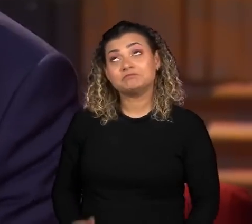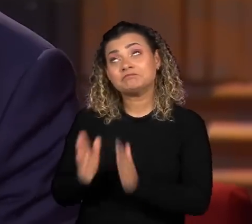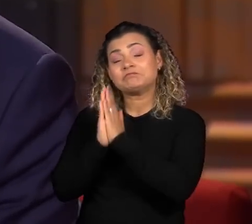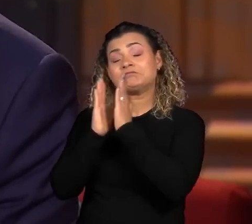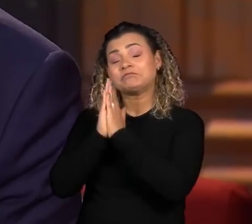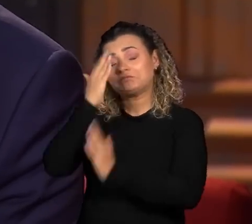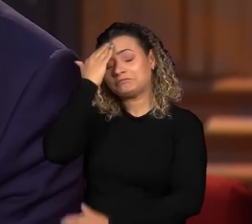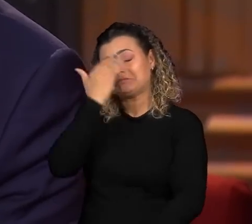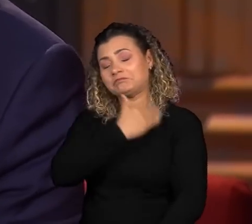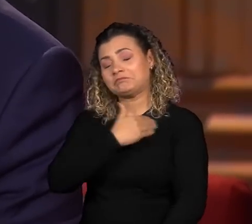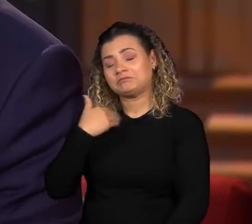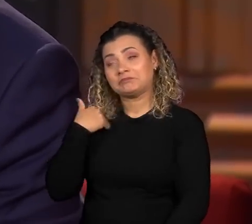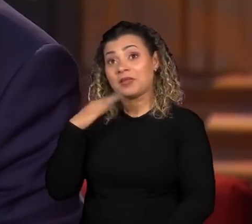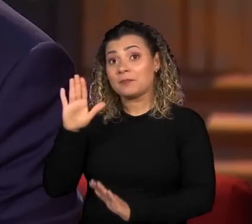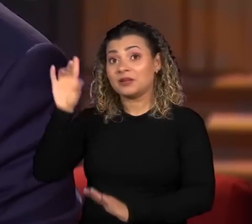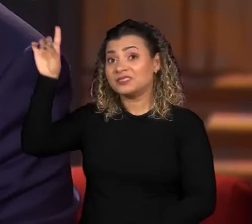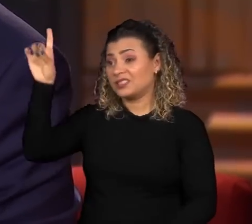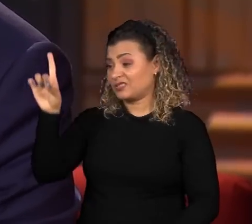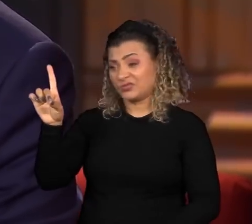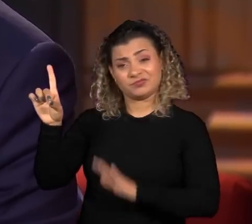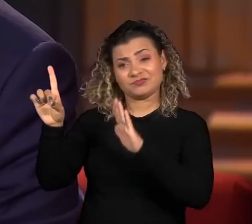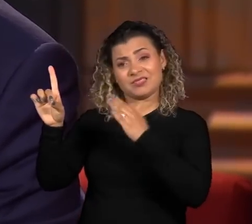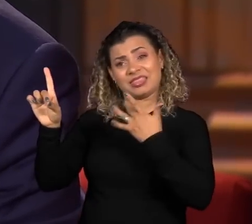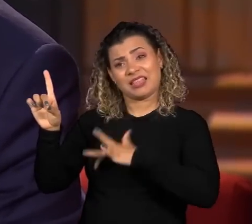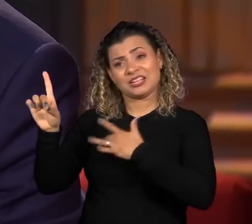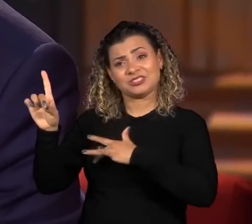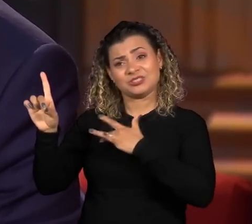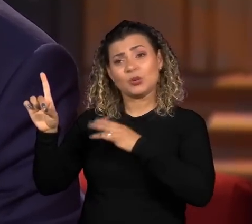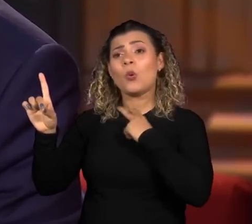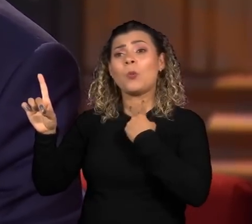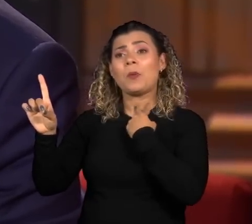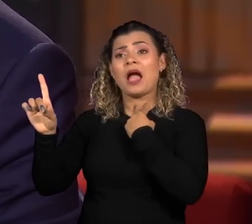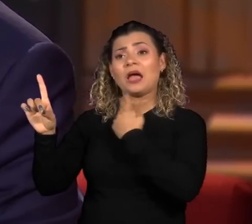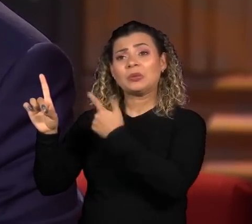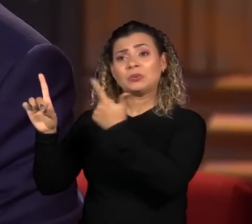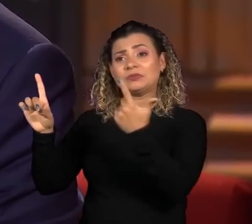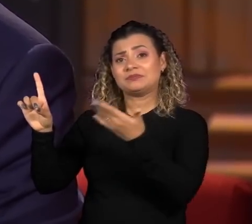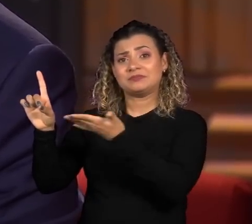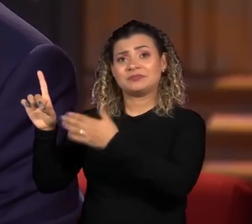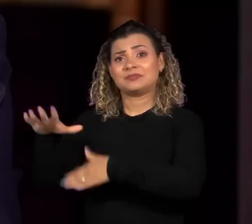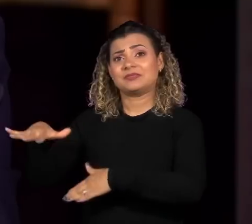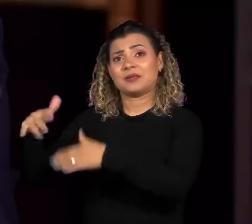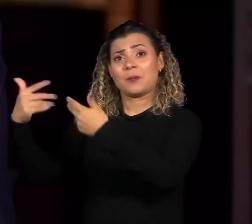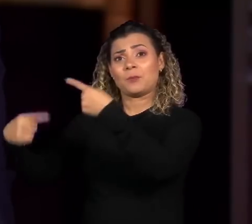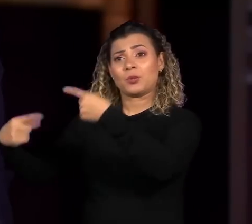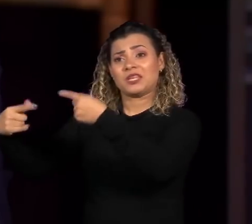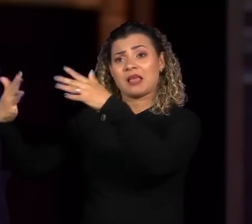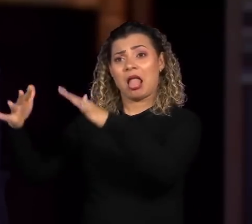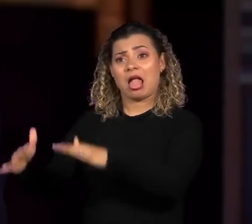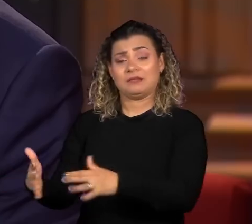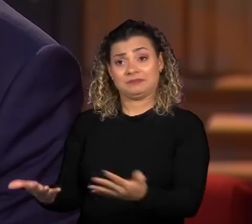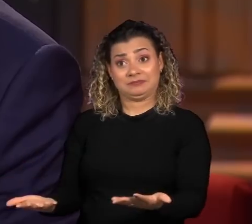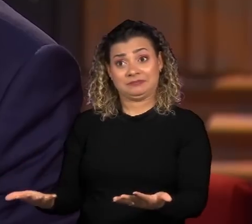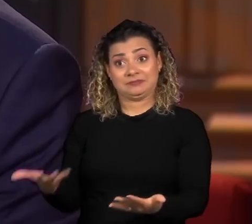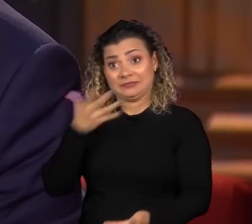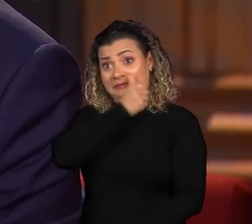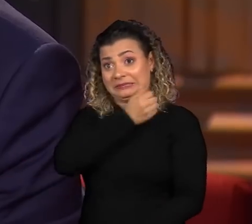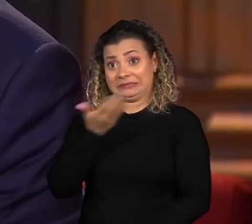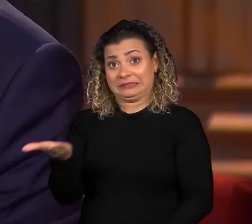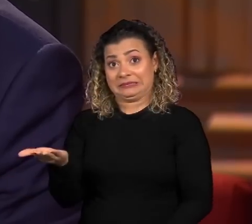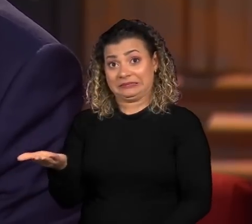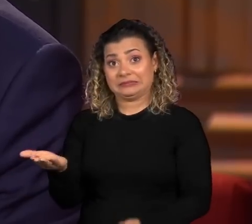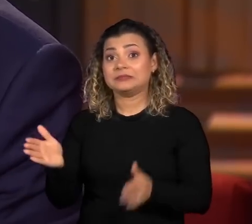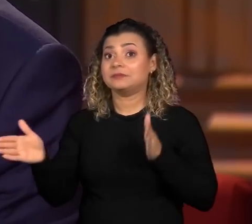rezar, mas não vamos botar Deus nesse meio, não, que tadinho, Deus está muito preocupado para salvar a política. Deus está muito ocupado, né? Nossa Nesse Senhora. momento do